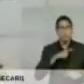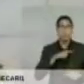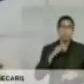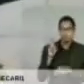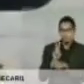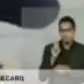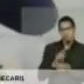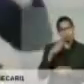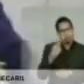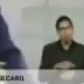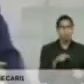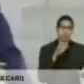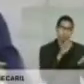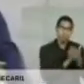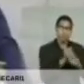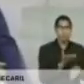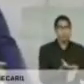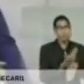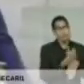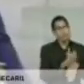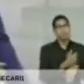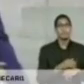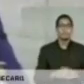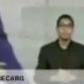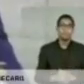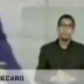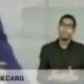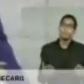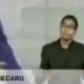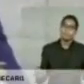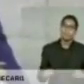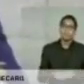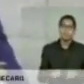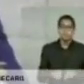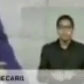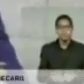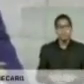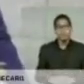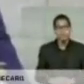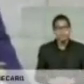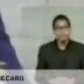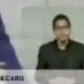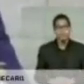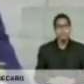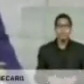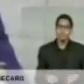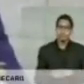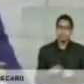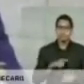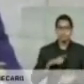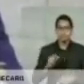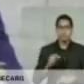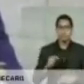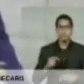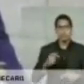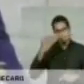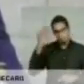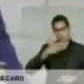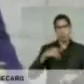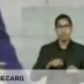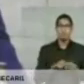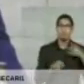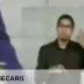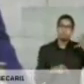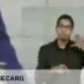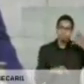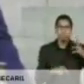daquele animal com registro prévio. Então, ele ofende ali o decoro, ele coloca em xeque muita coisa nesse depoimento que